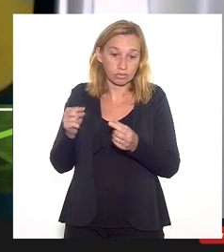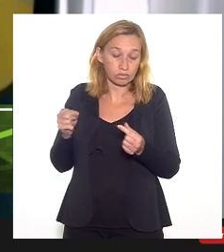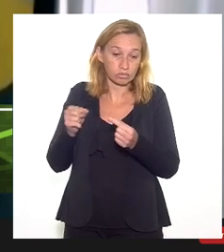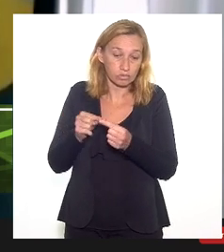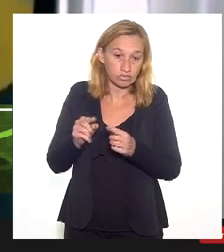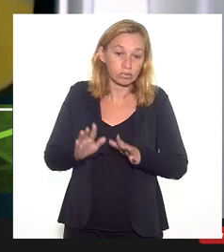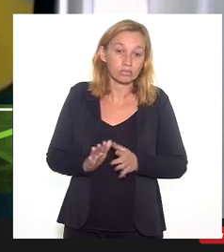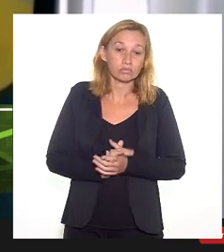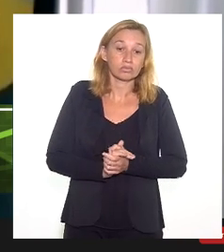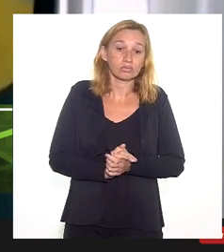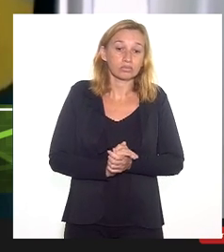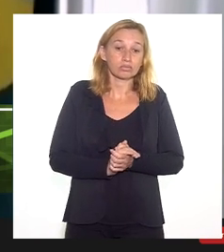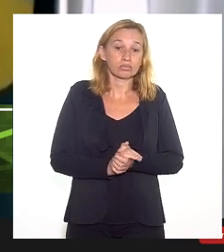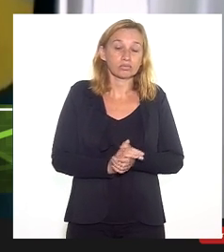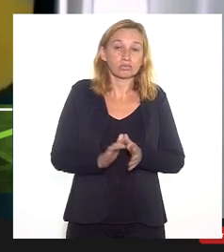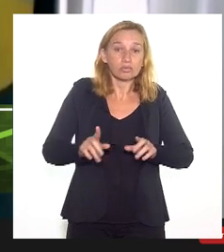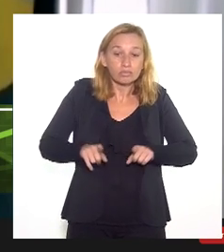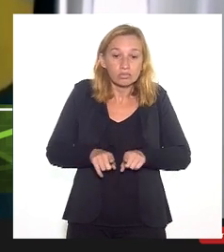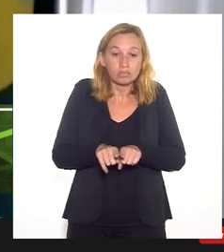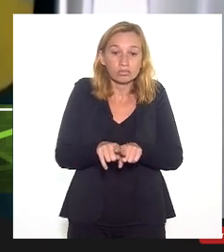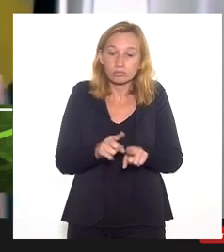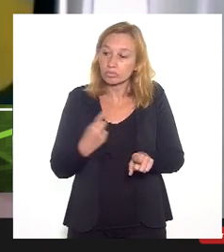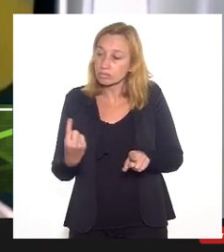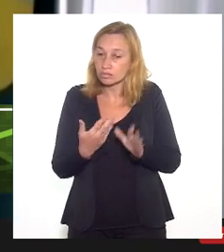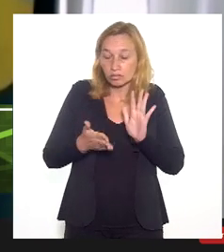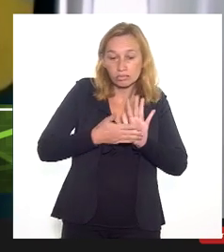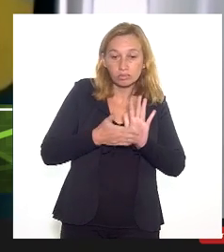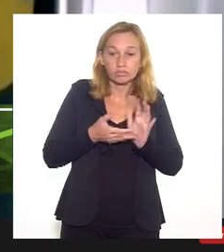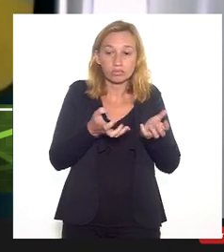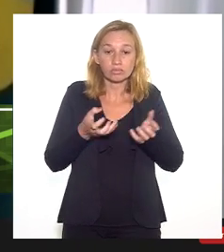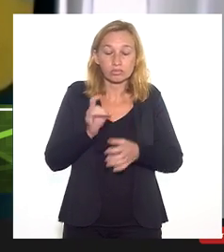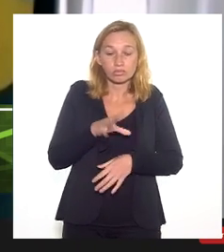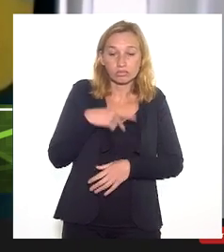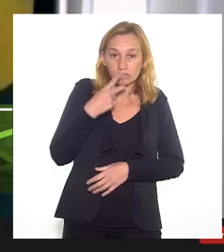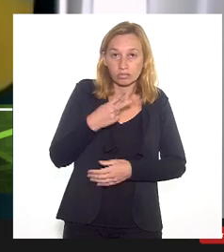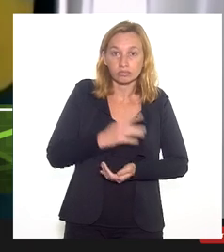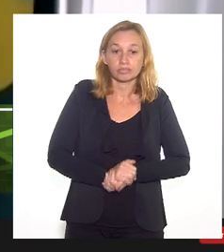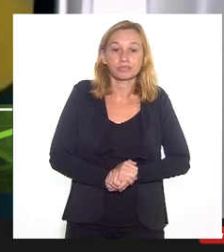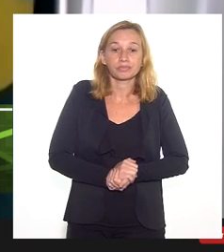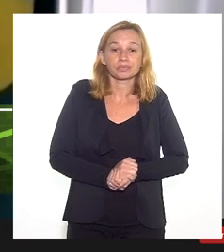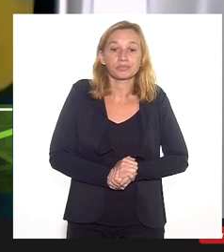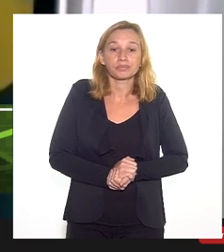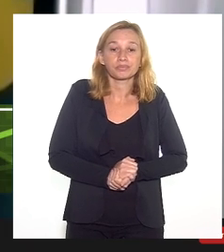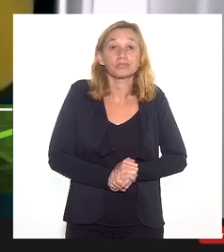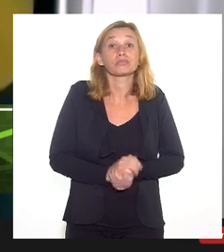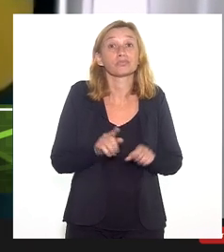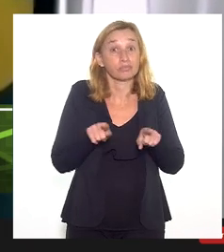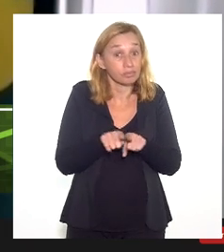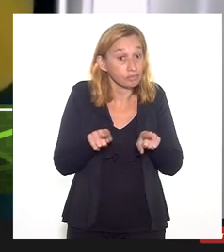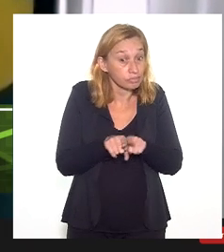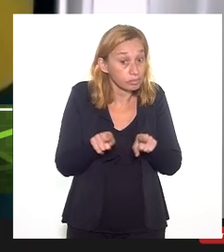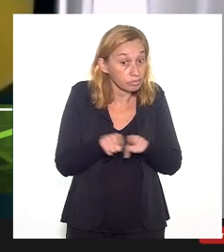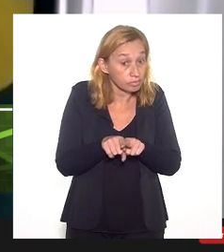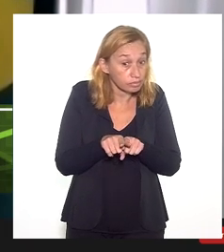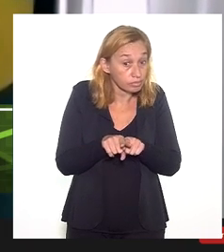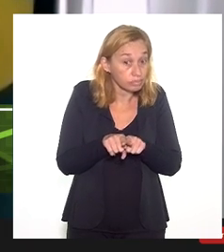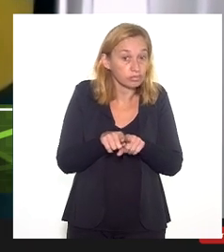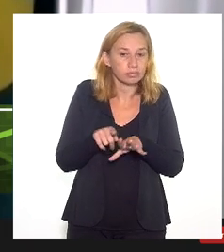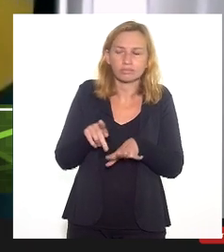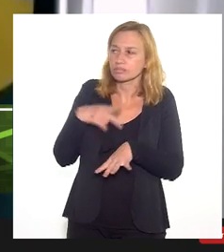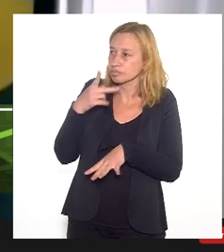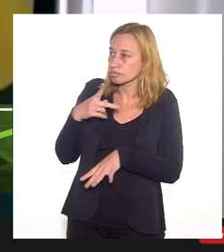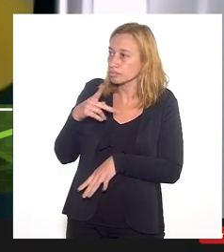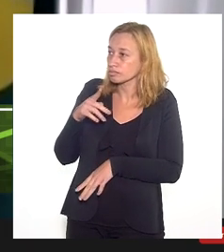portanto a sintonia entre as nossas propostas eu quero apenas destacar e também enfatizando o que disse a